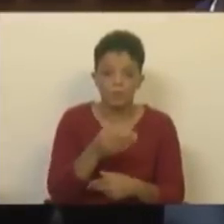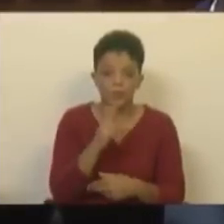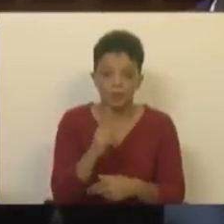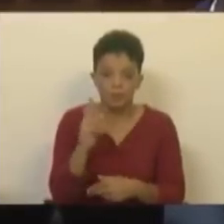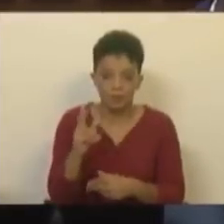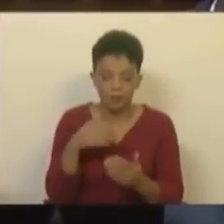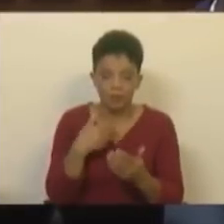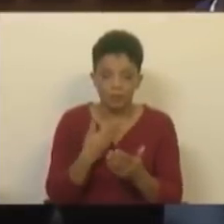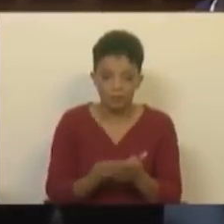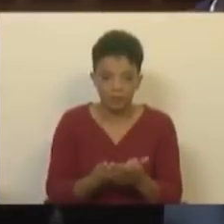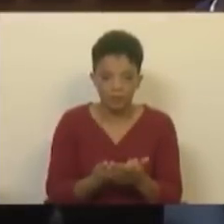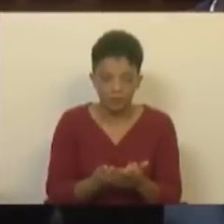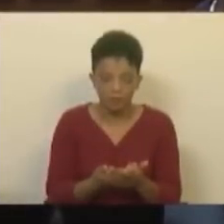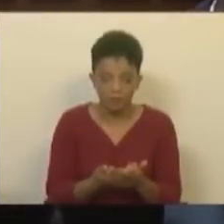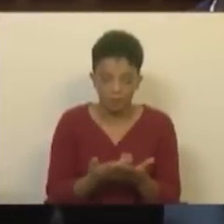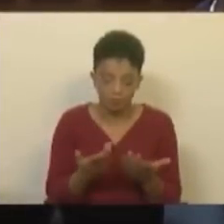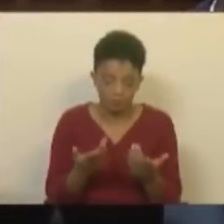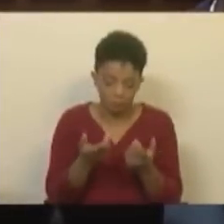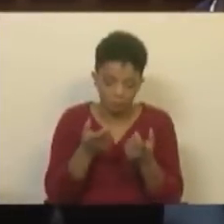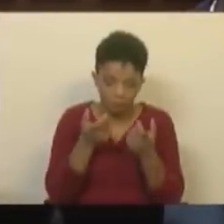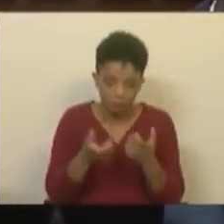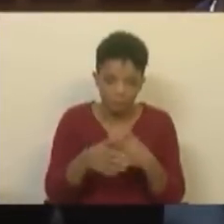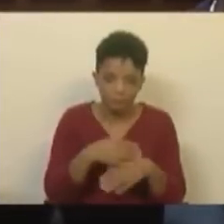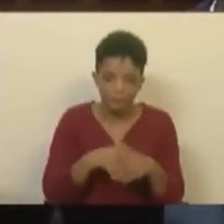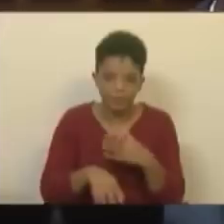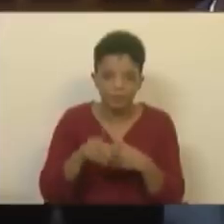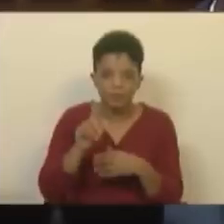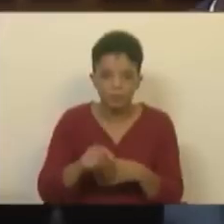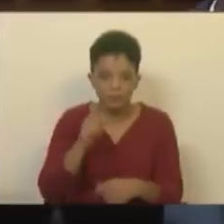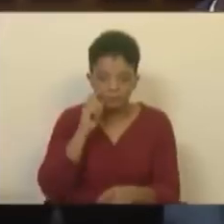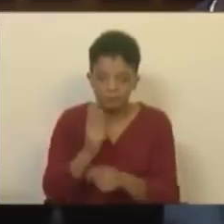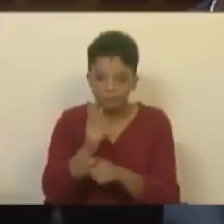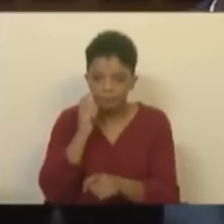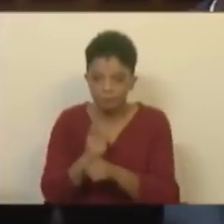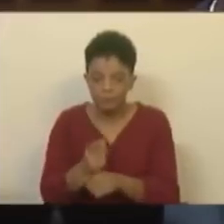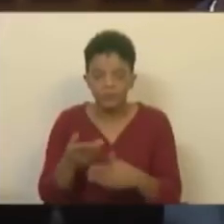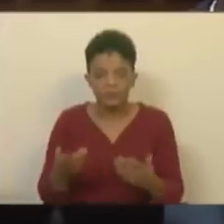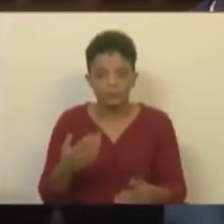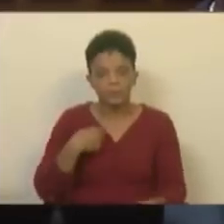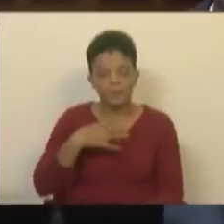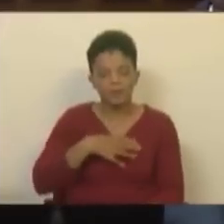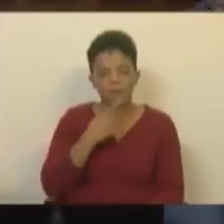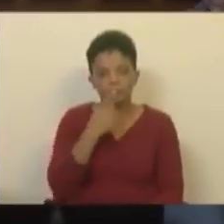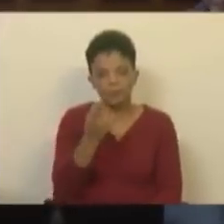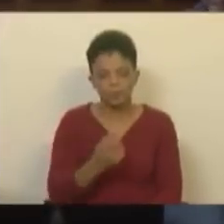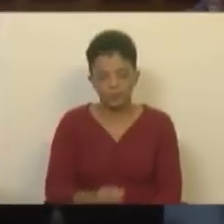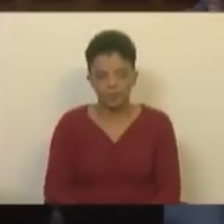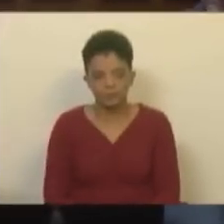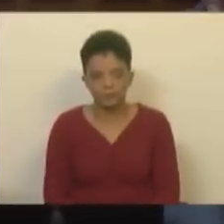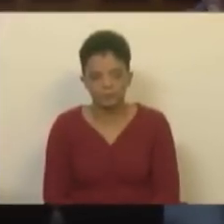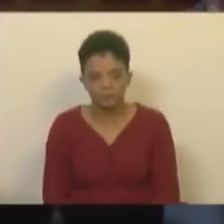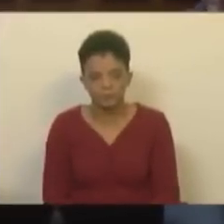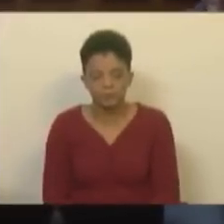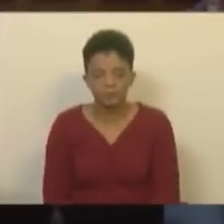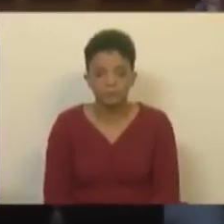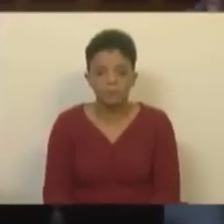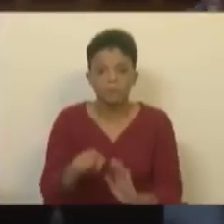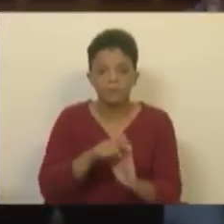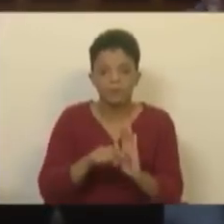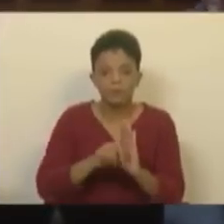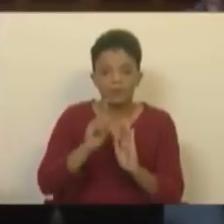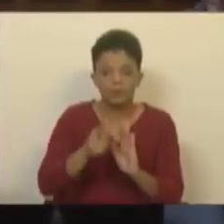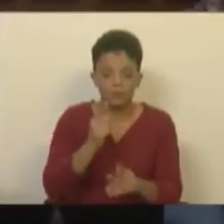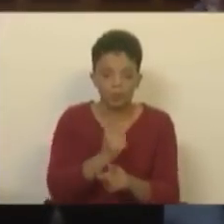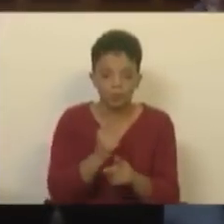está a ser executado e monitorizado e portanto queria lhe perguntar que medidas pretende tomar